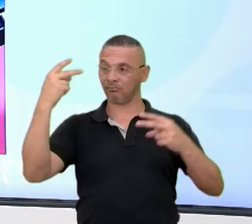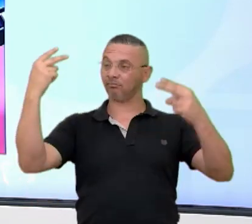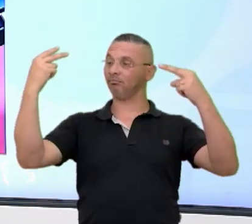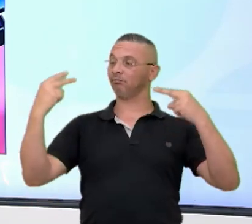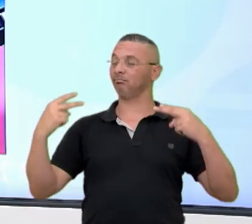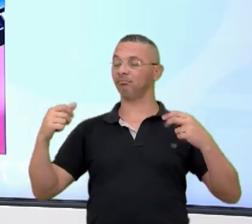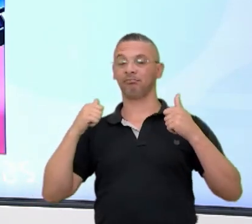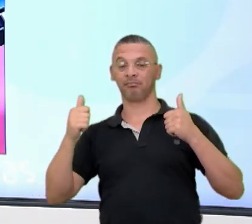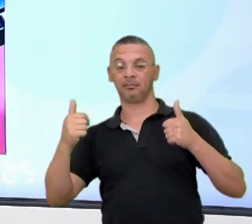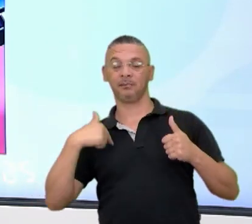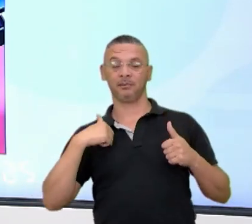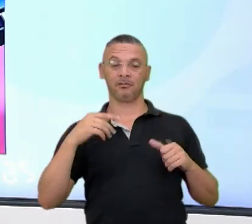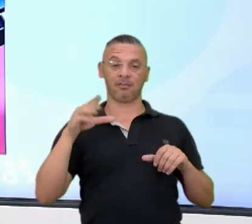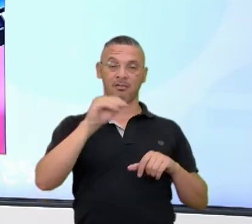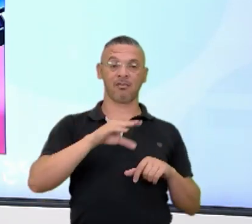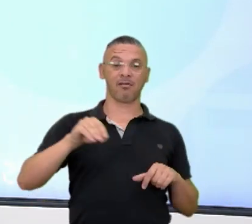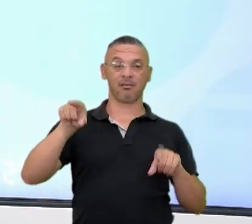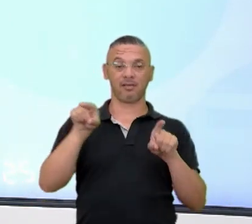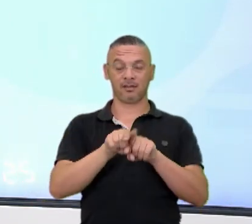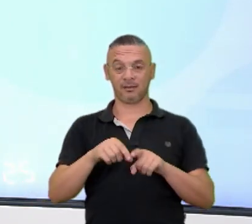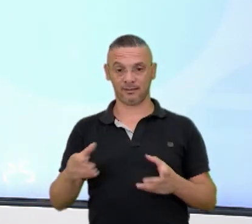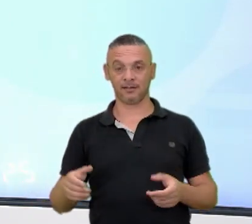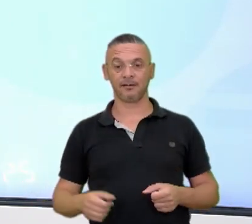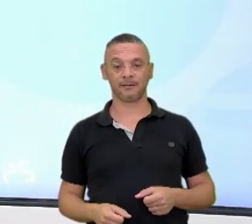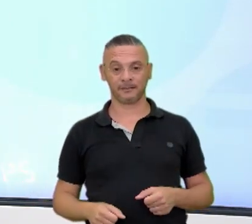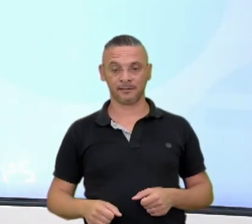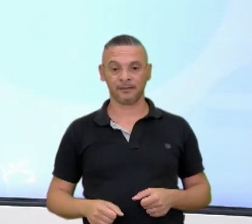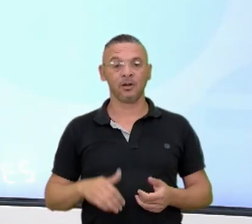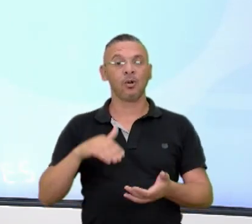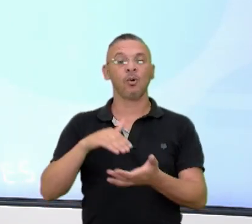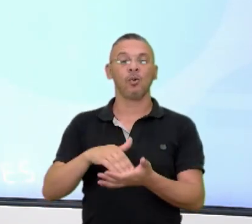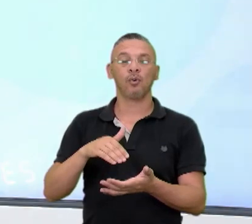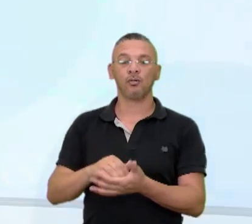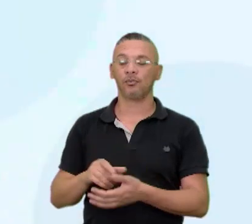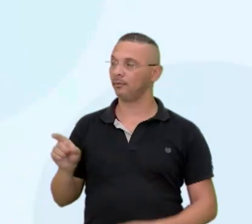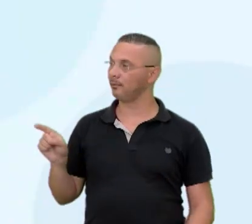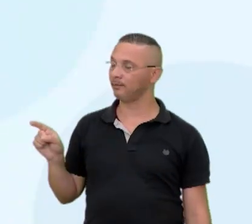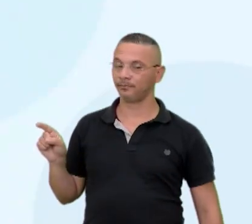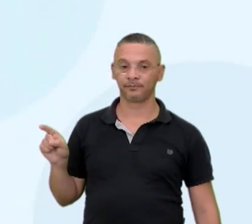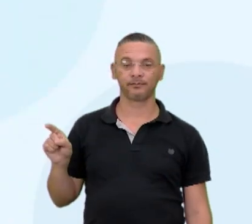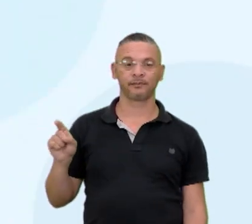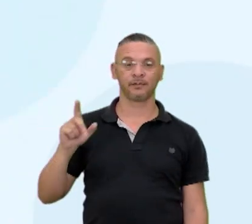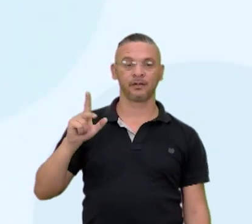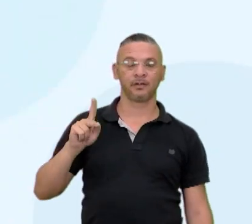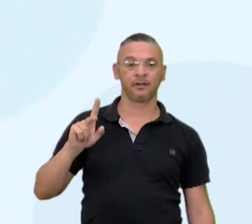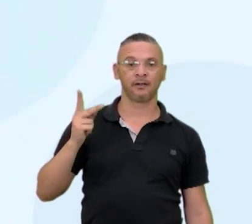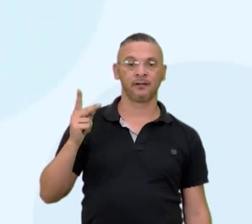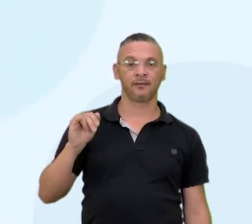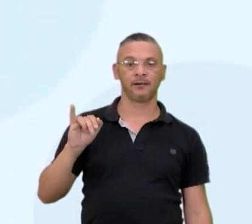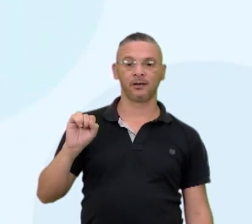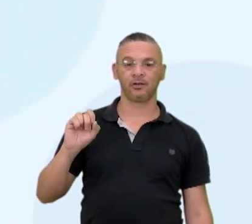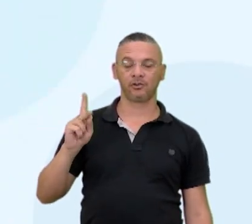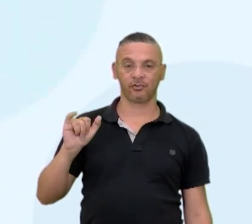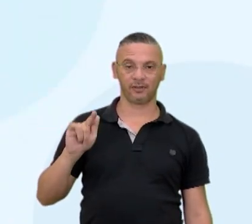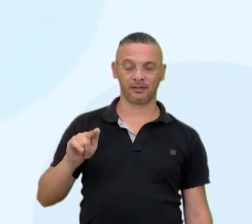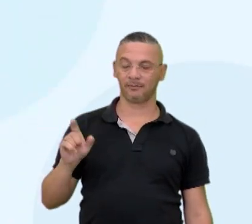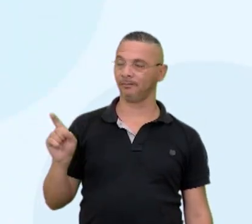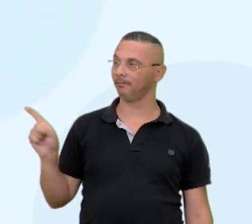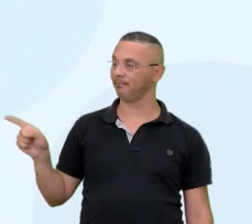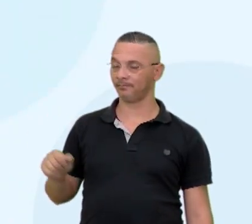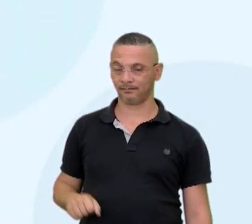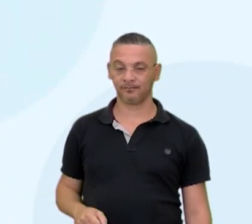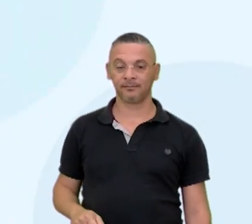conteúdo, é um branded content. Certo? Tem a ver com marketing. Na verdade, isso aí é justo, não é errado não. O errado